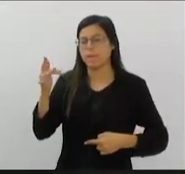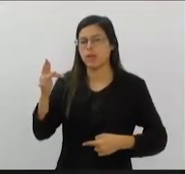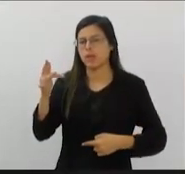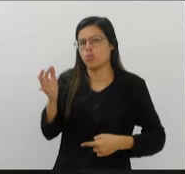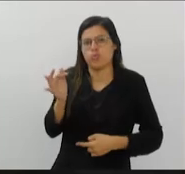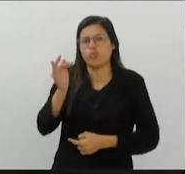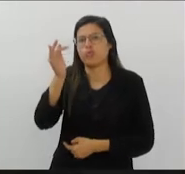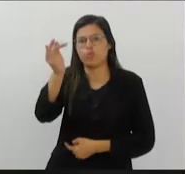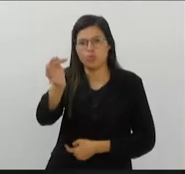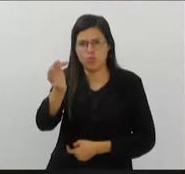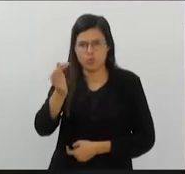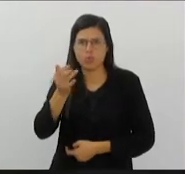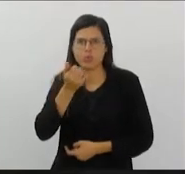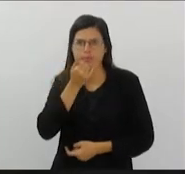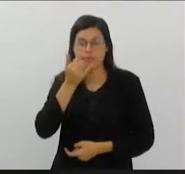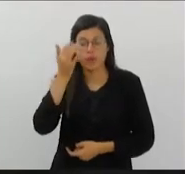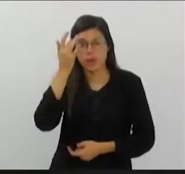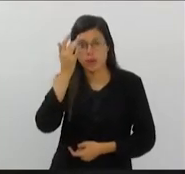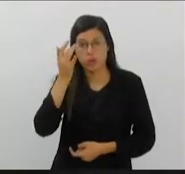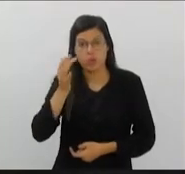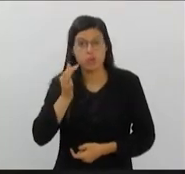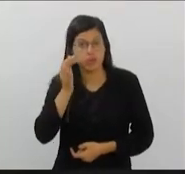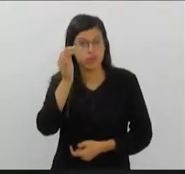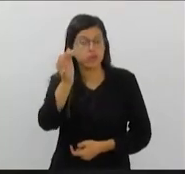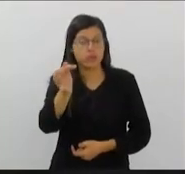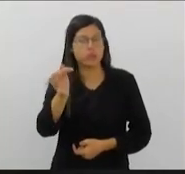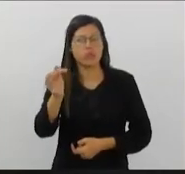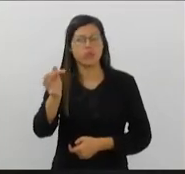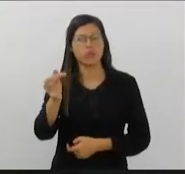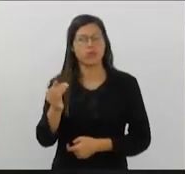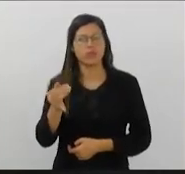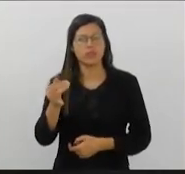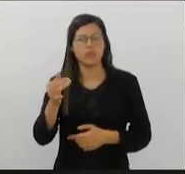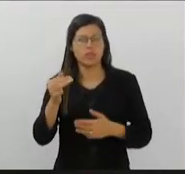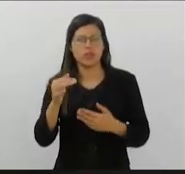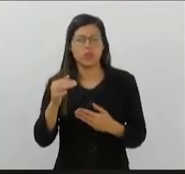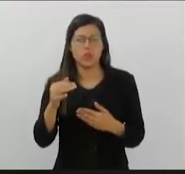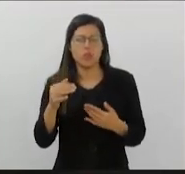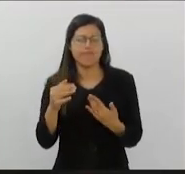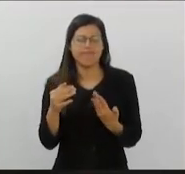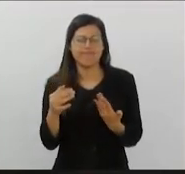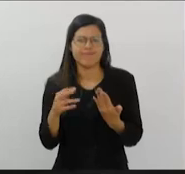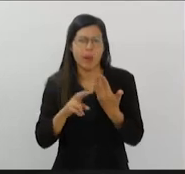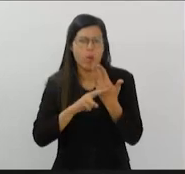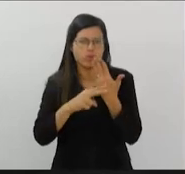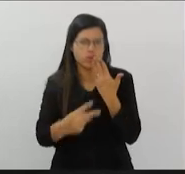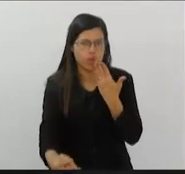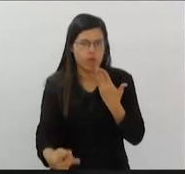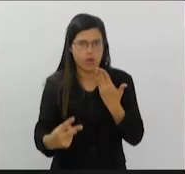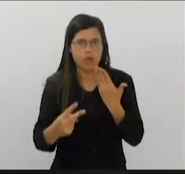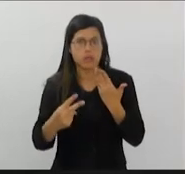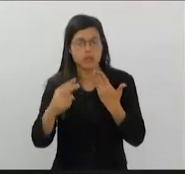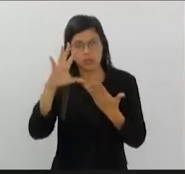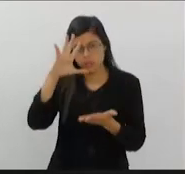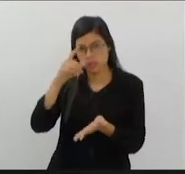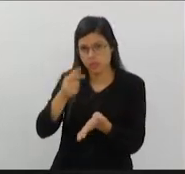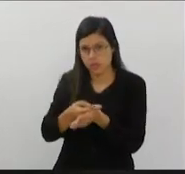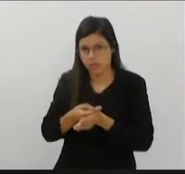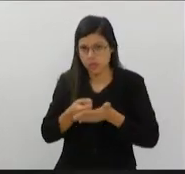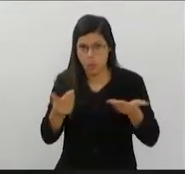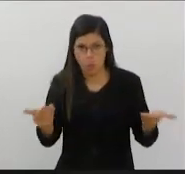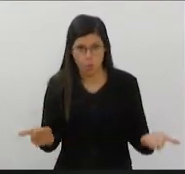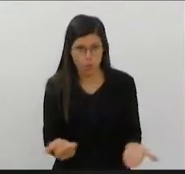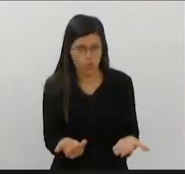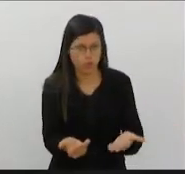nós não sofremos, para que a gente não venha a sofrer as consequências de decisões que estão sendo tomadas hoje,